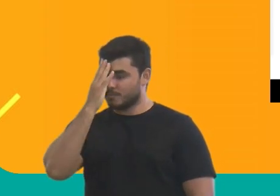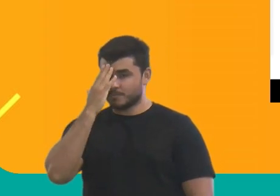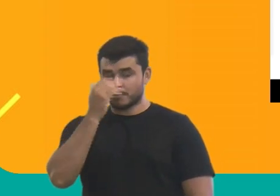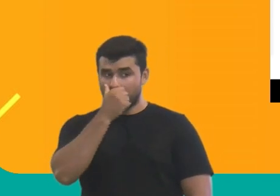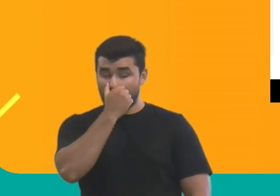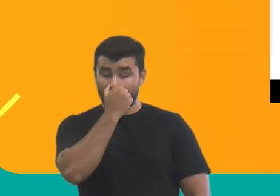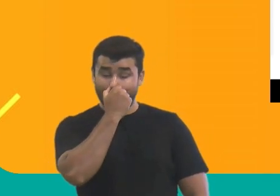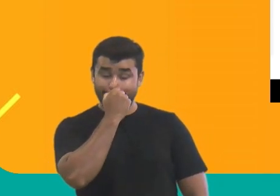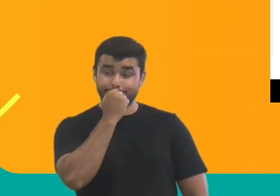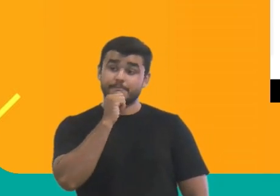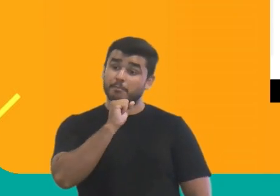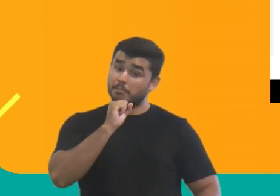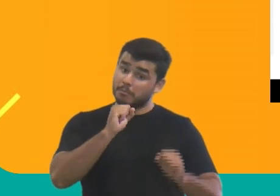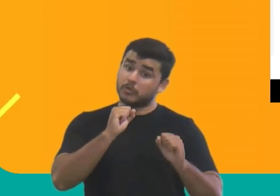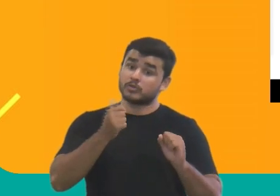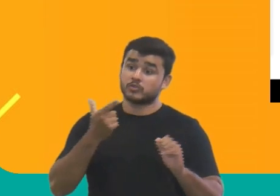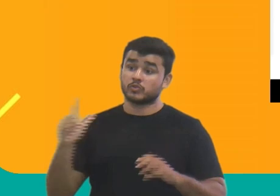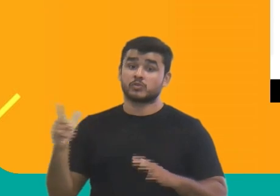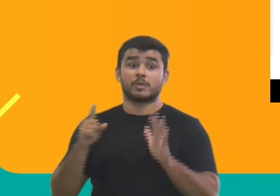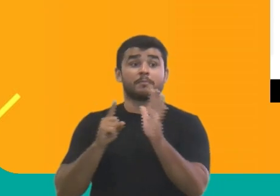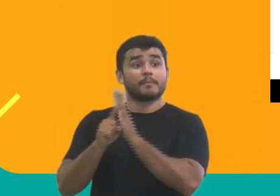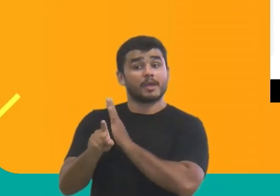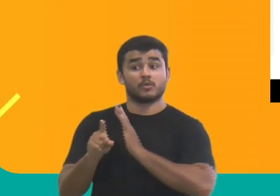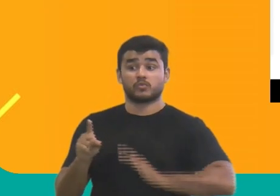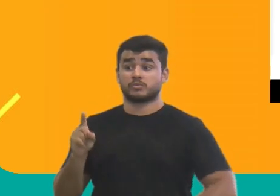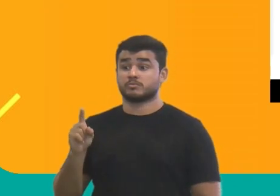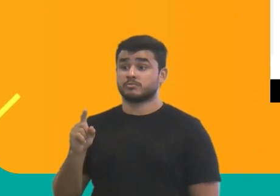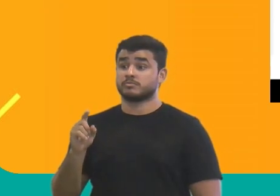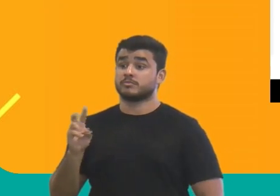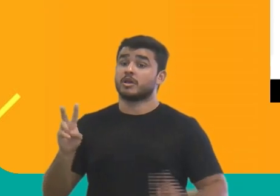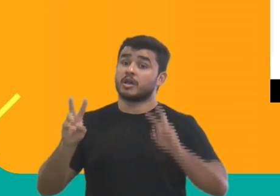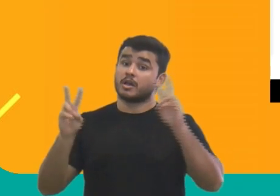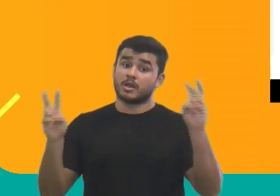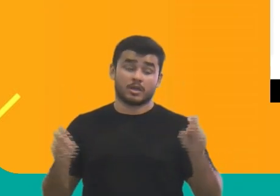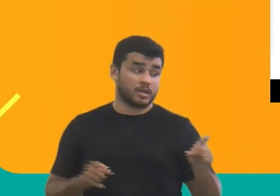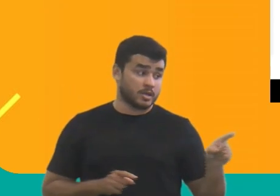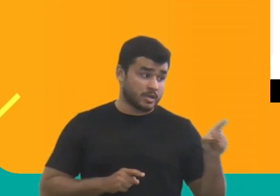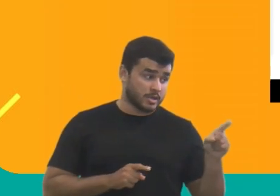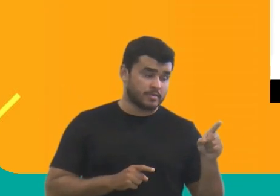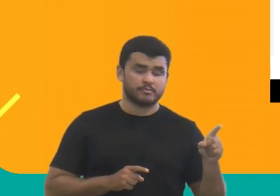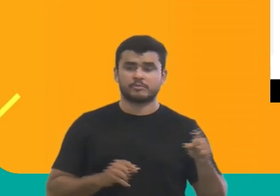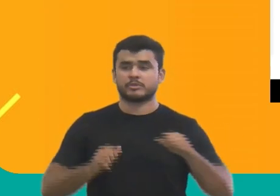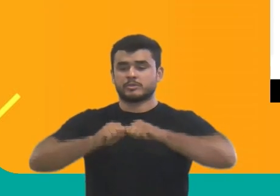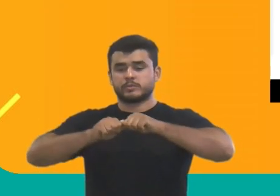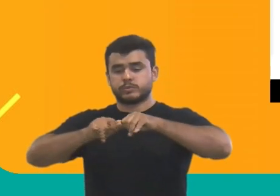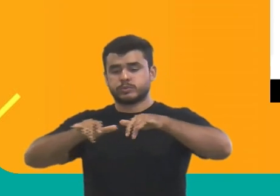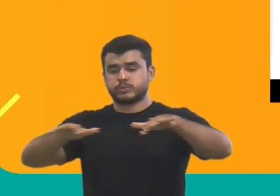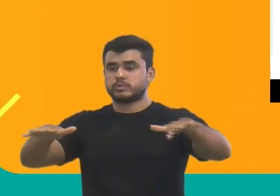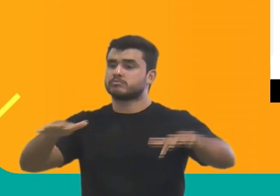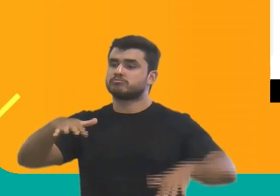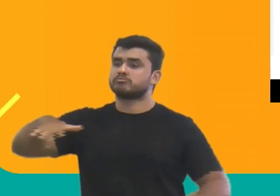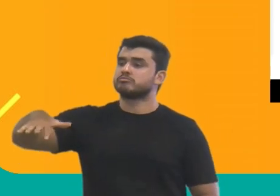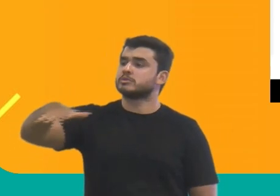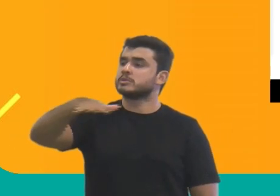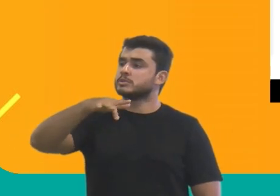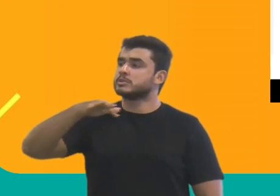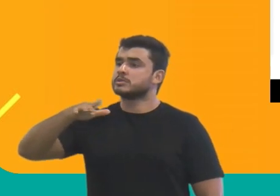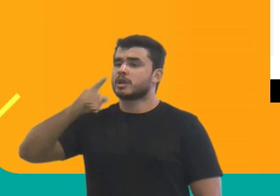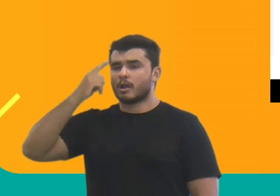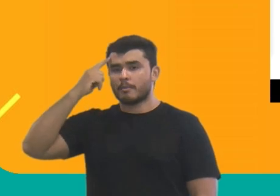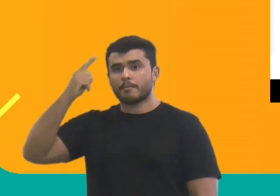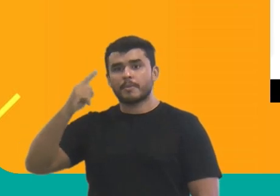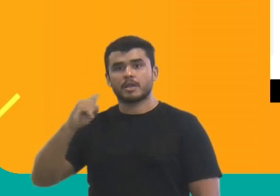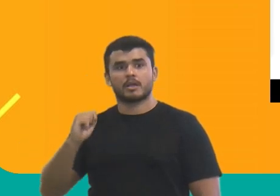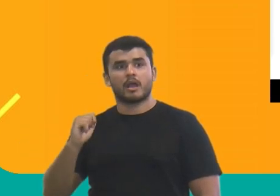em outra questão trabalhando meia-vida. Aí é uma questão que fala sobre radioatividade mesmo e ele vai em cima de contas sobre esse